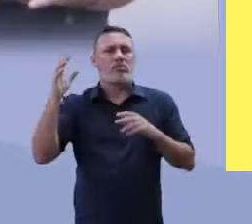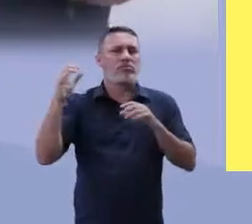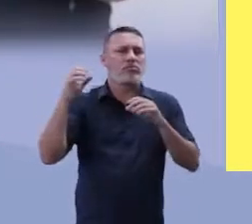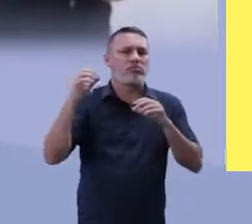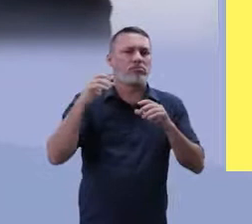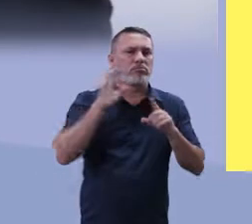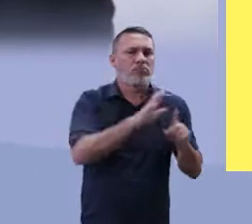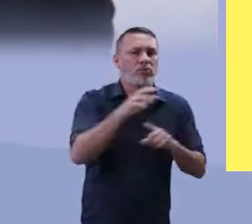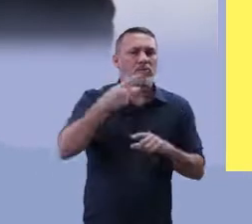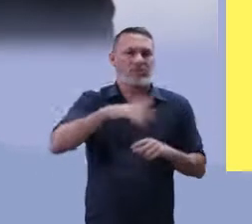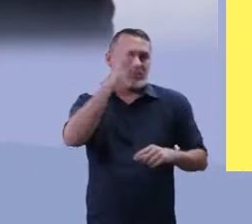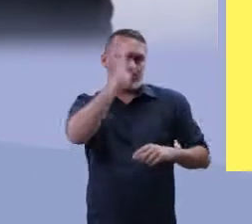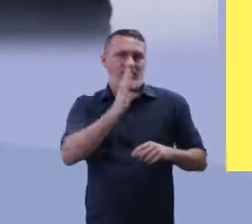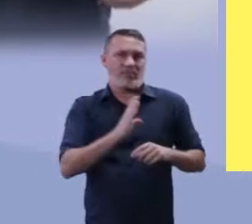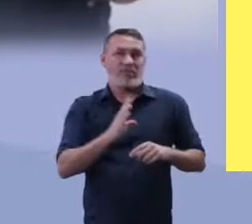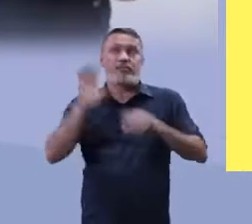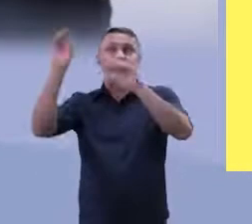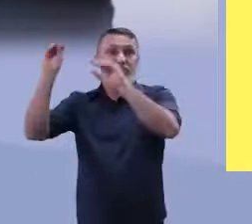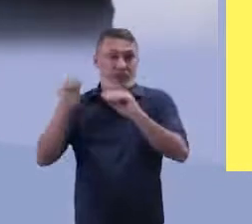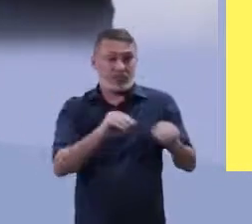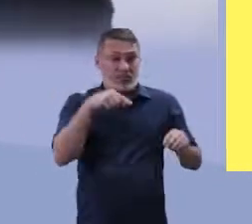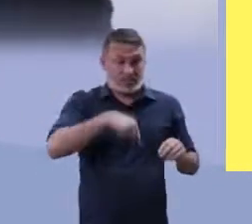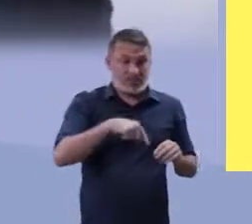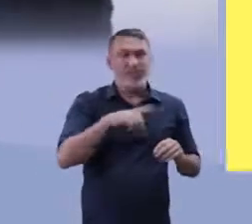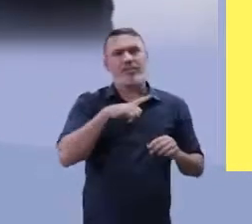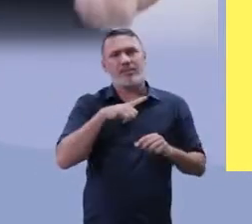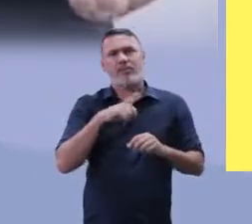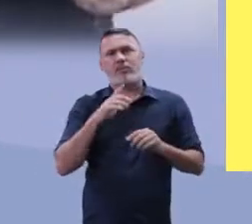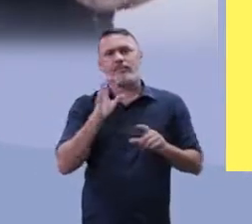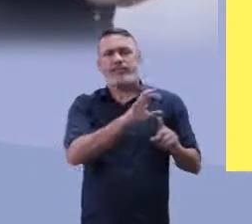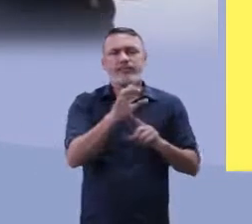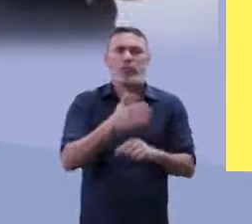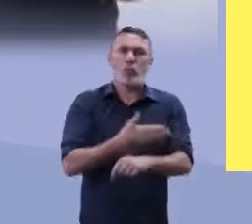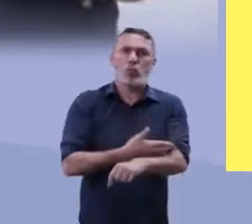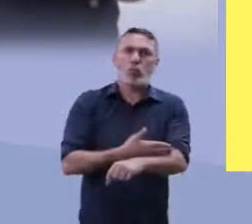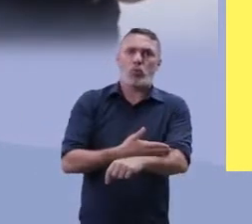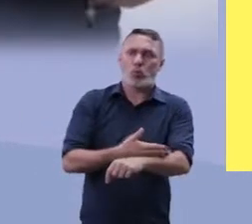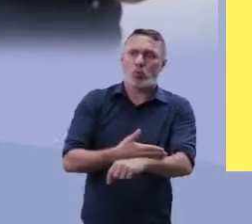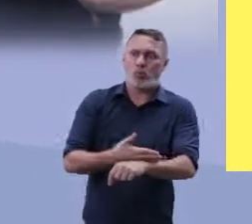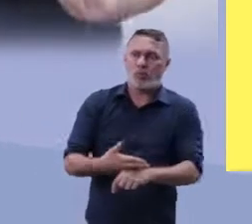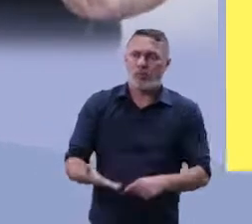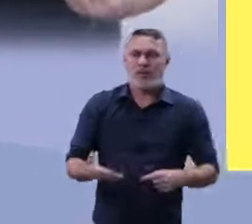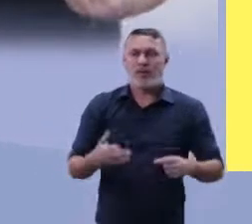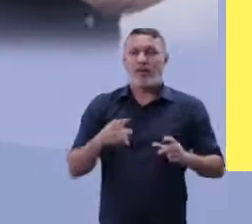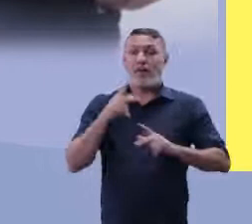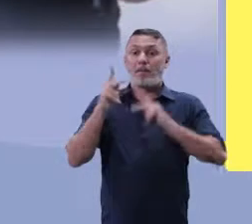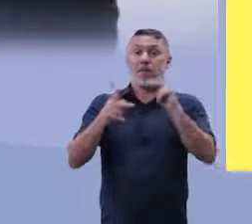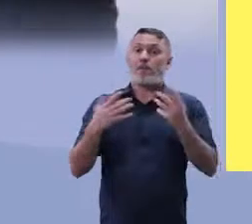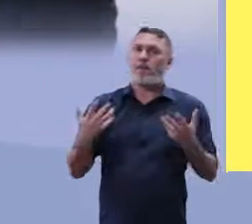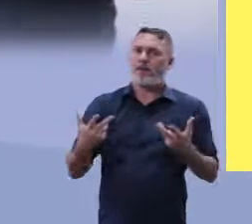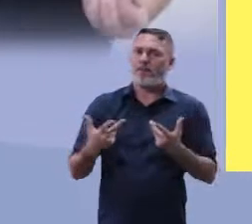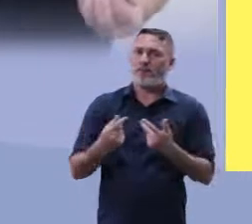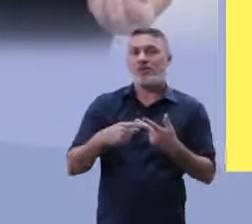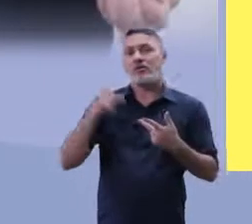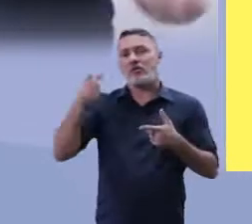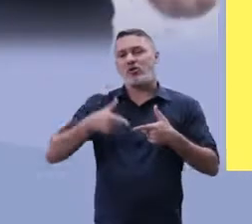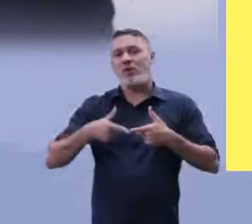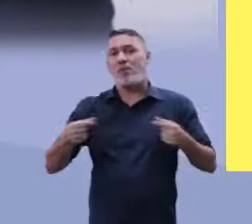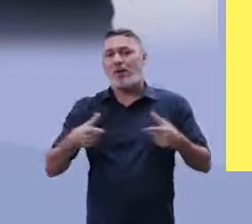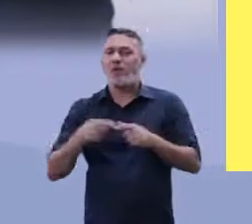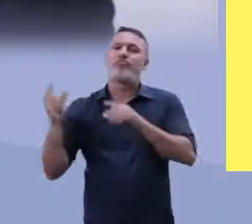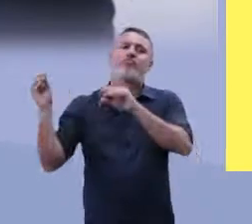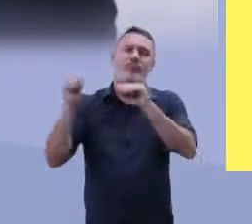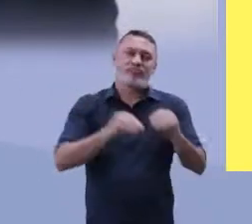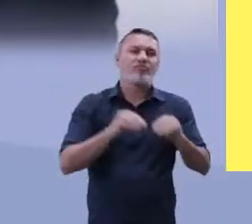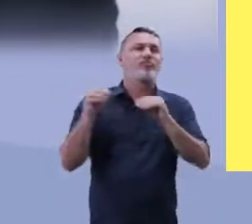conhecimento. Então, os costumes, a cultura desse povo maravilhoso, dos japoneses,